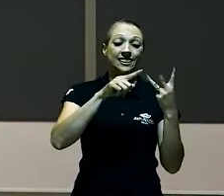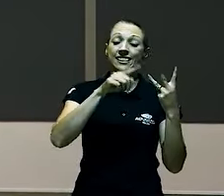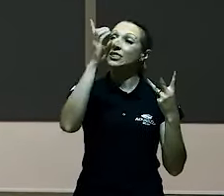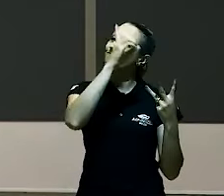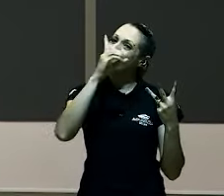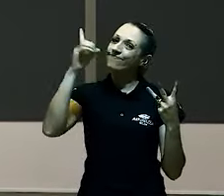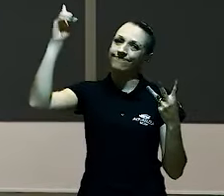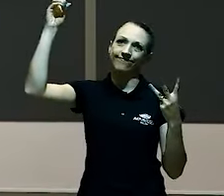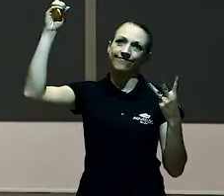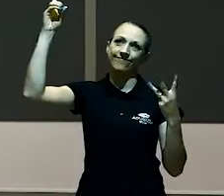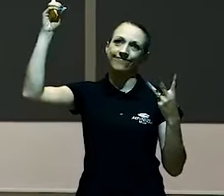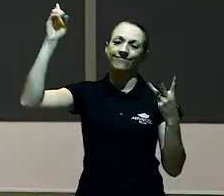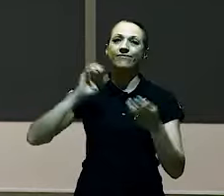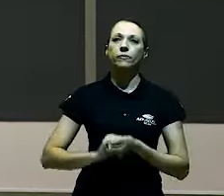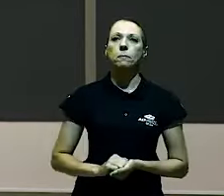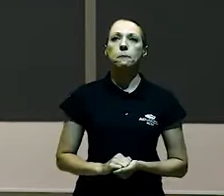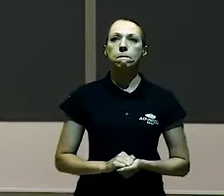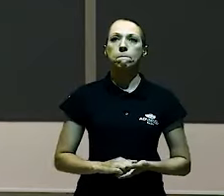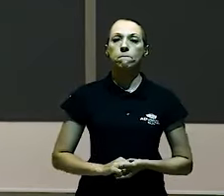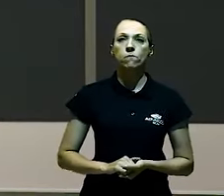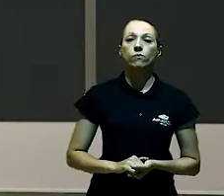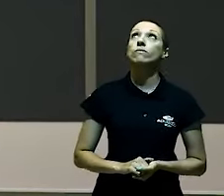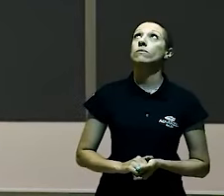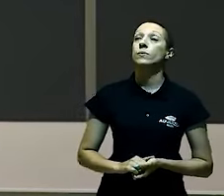Testamento nós temos a nação de Israel, que era